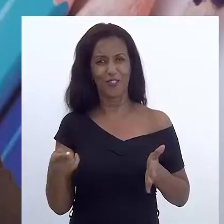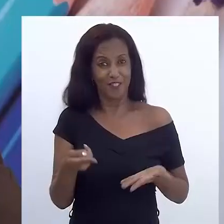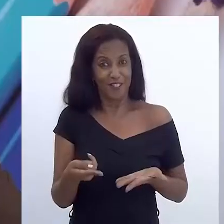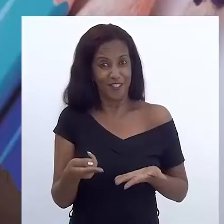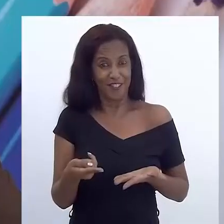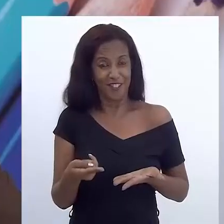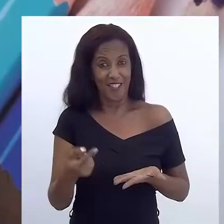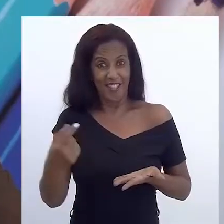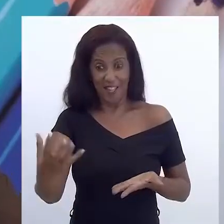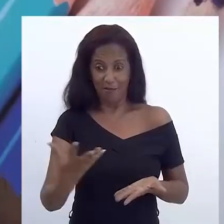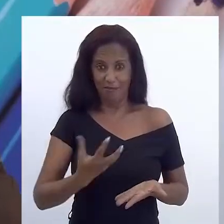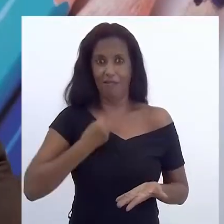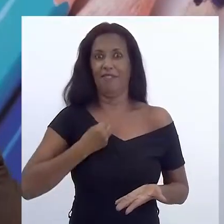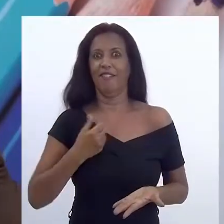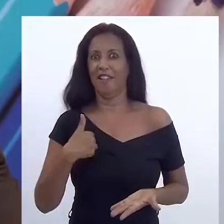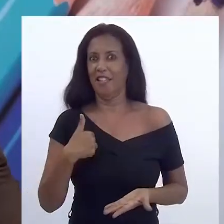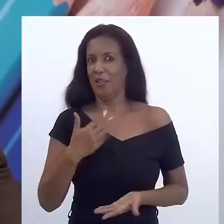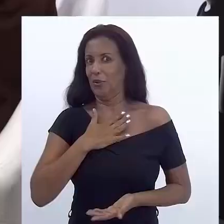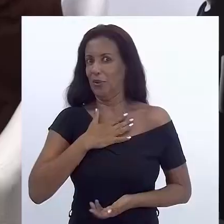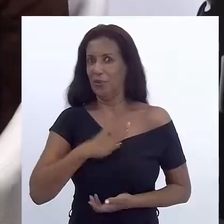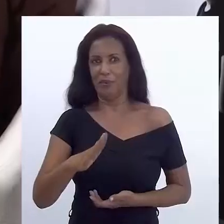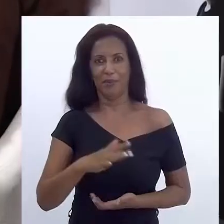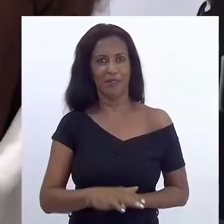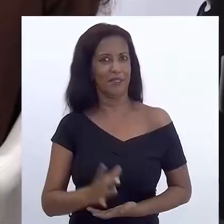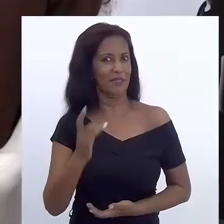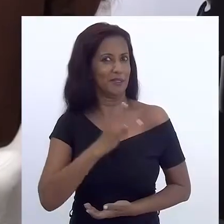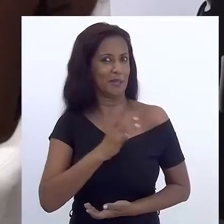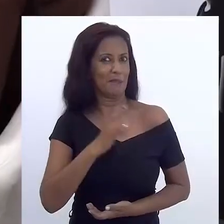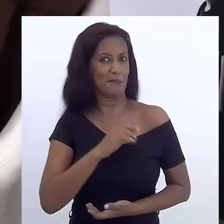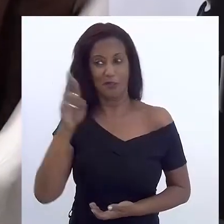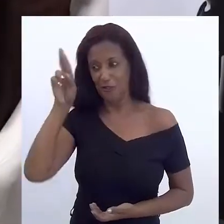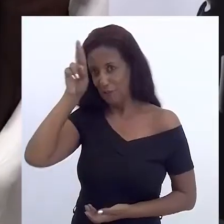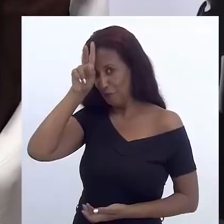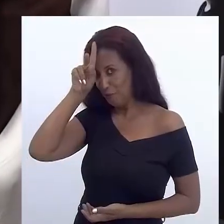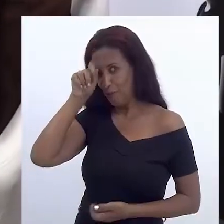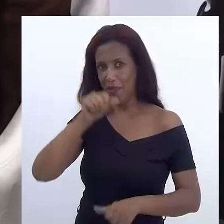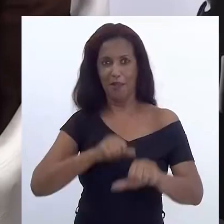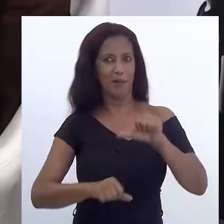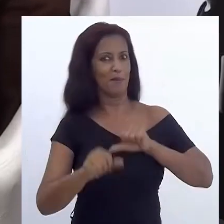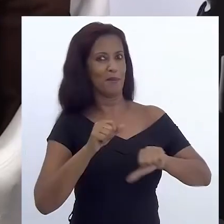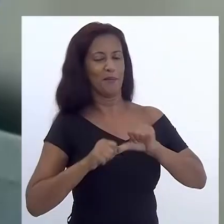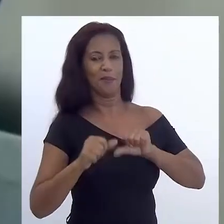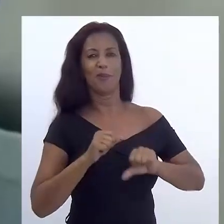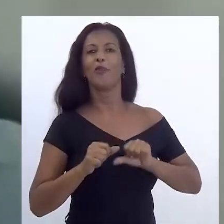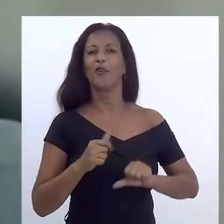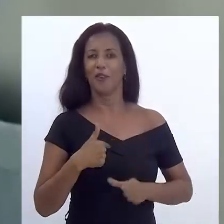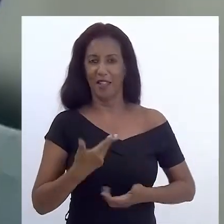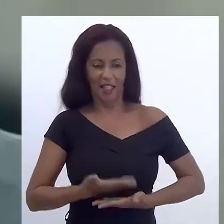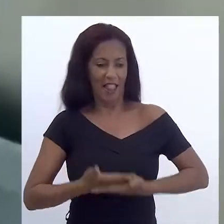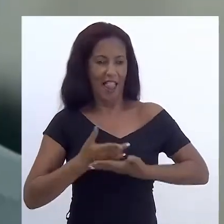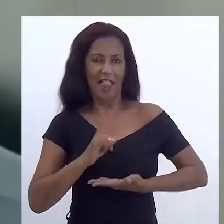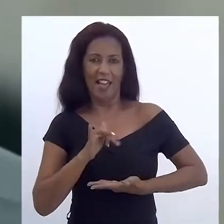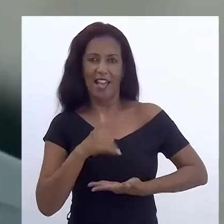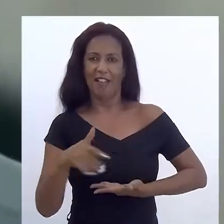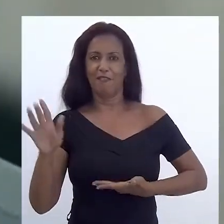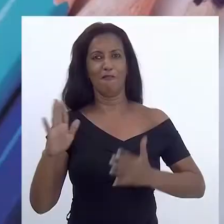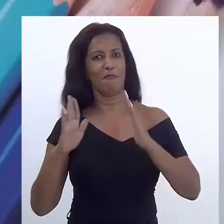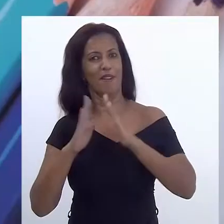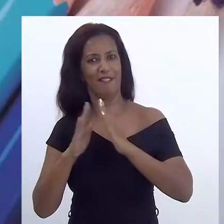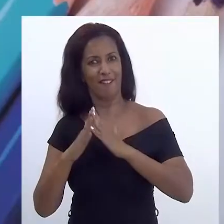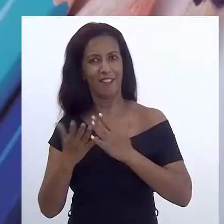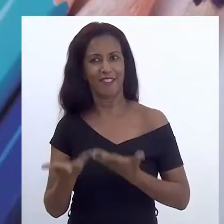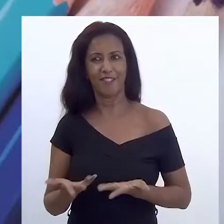Ele me assustaria, eu tenho horror a lagarto. Ele tinha medo de formiga, e perdeu tanto medo dos animais que chegou a levar um lagarto para casa. Que